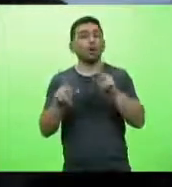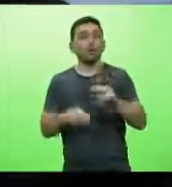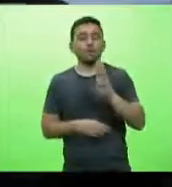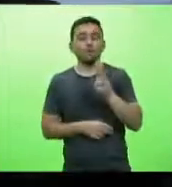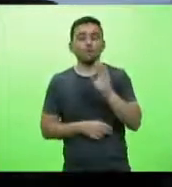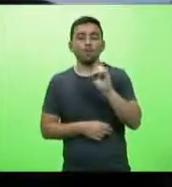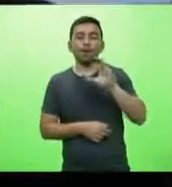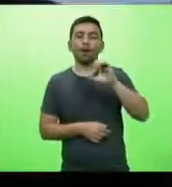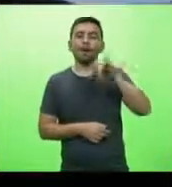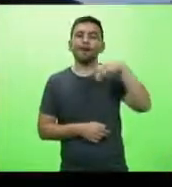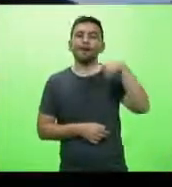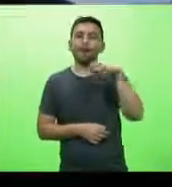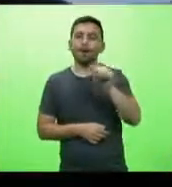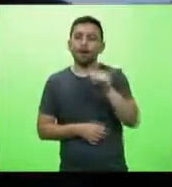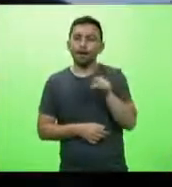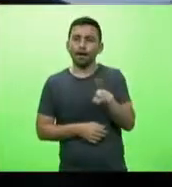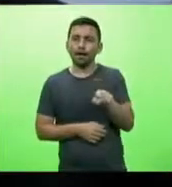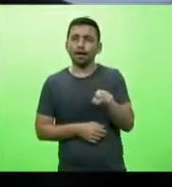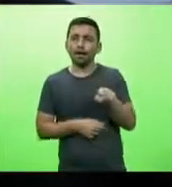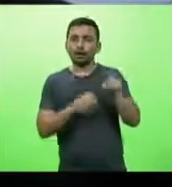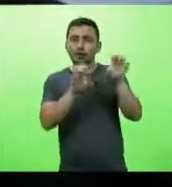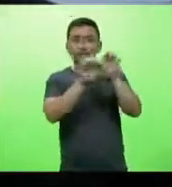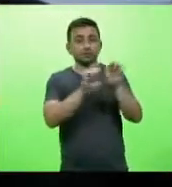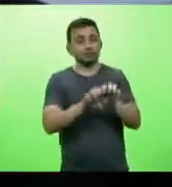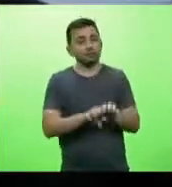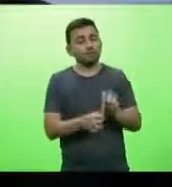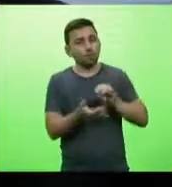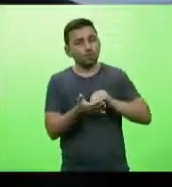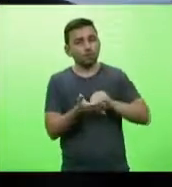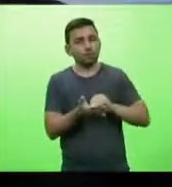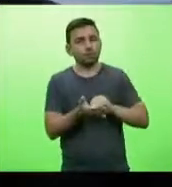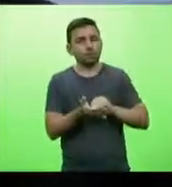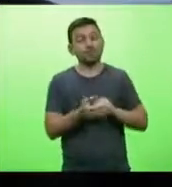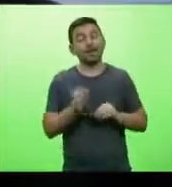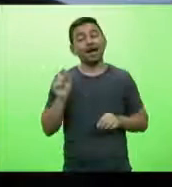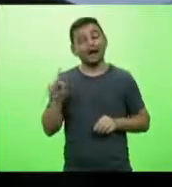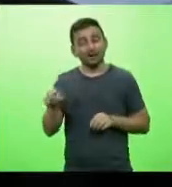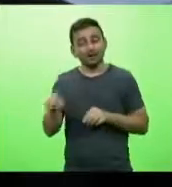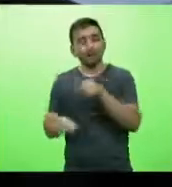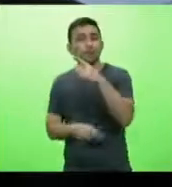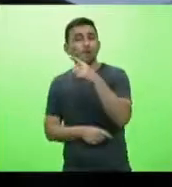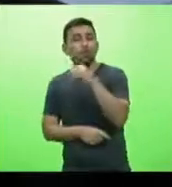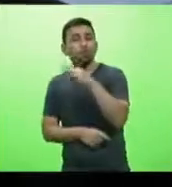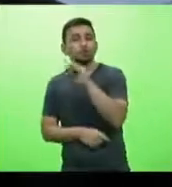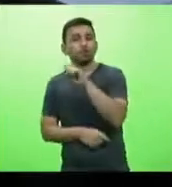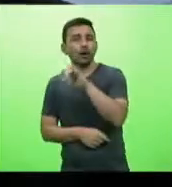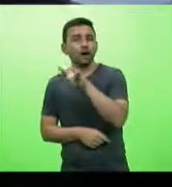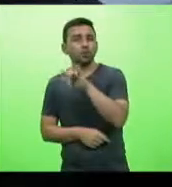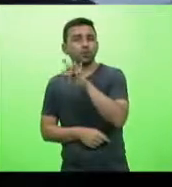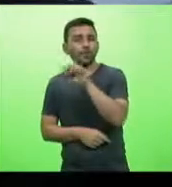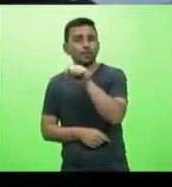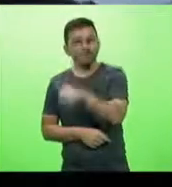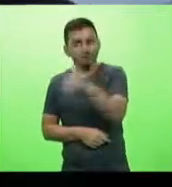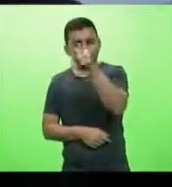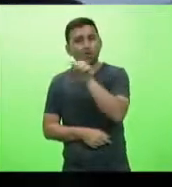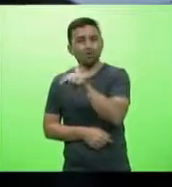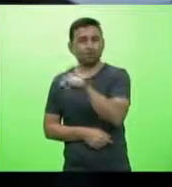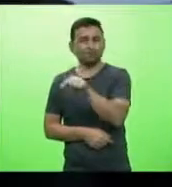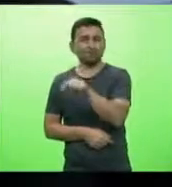mas não tem a estrutura que o hospital de Ponte Alta tem, que possibilita, deputado Nilson Berlanda, que